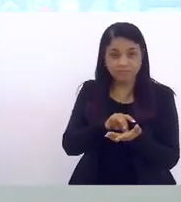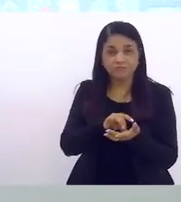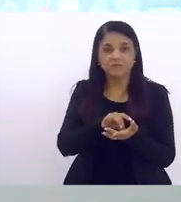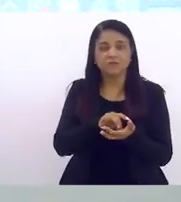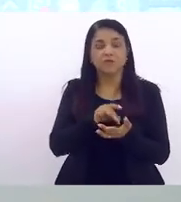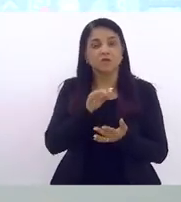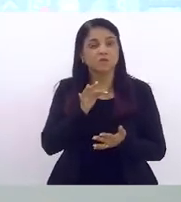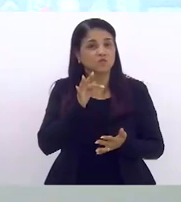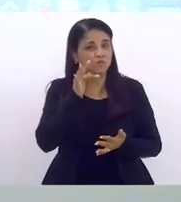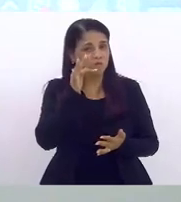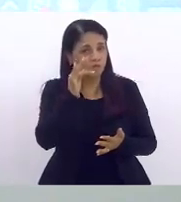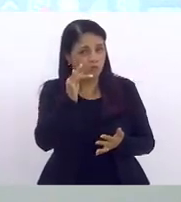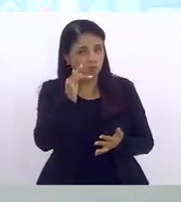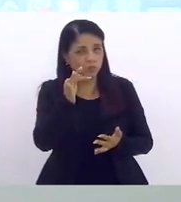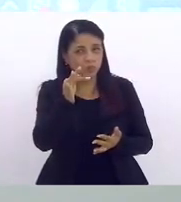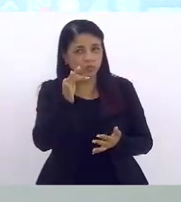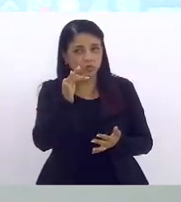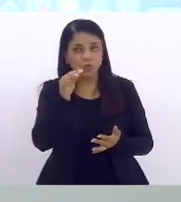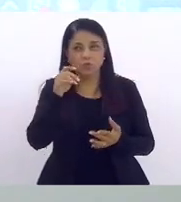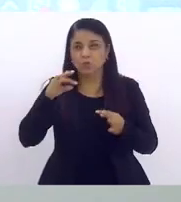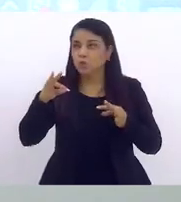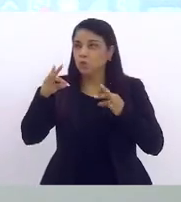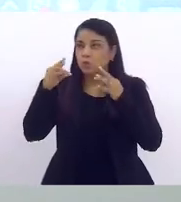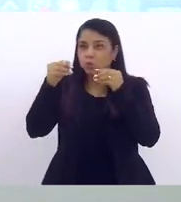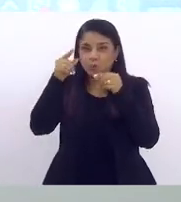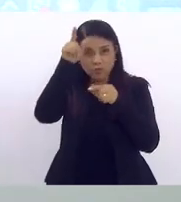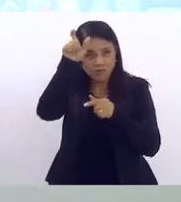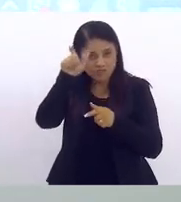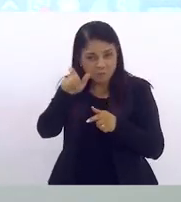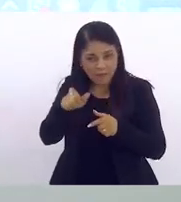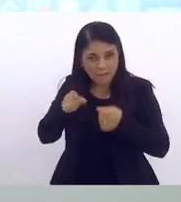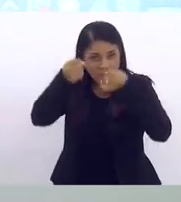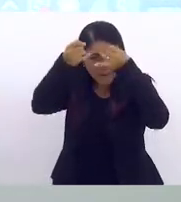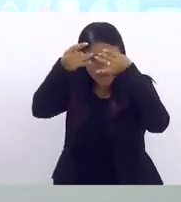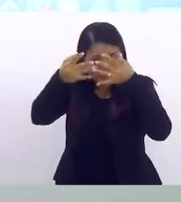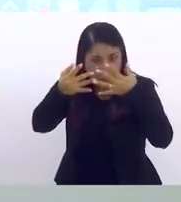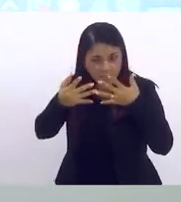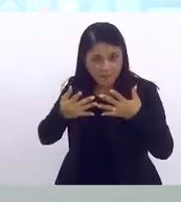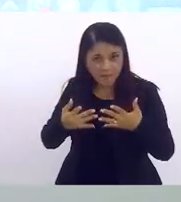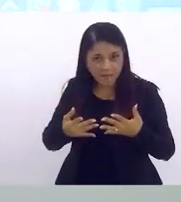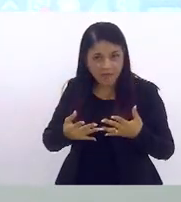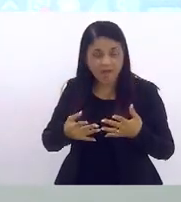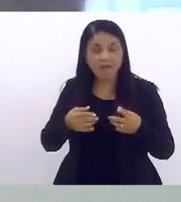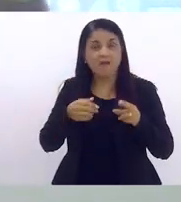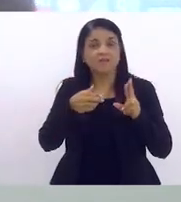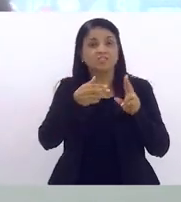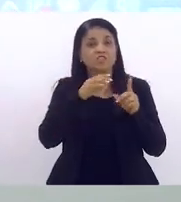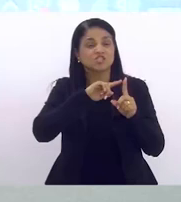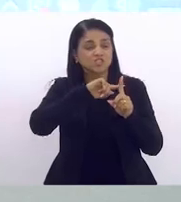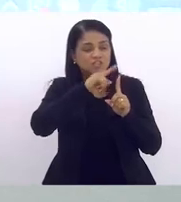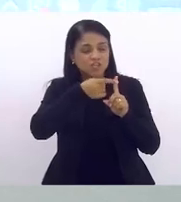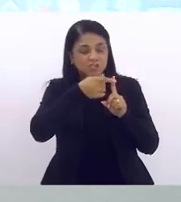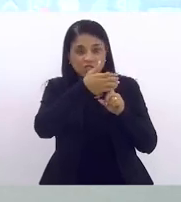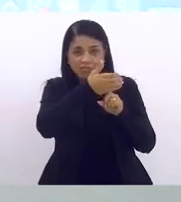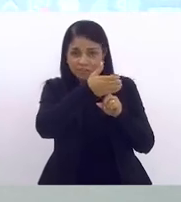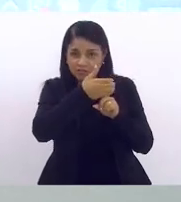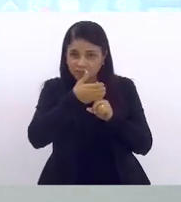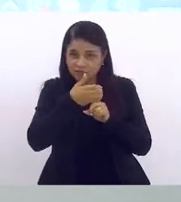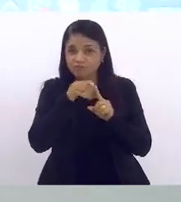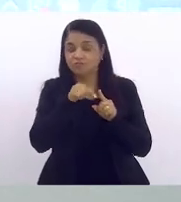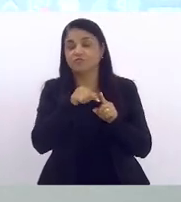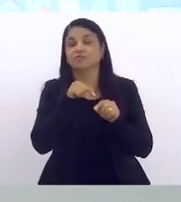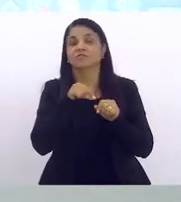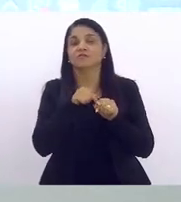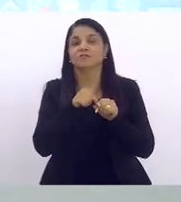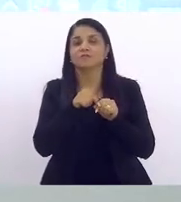dia... tudo isso que a gente falou aqui é gratuito, tá, gente? Todas as gestantes e puérperas têm acesso a tudo isso gratuitamente.